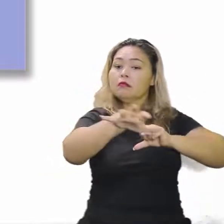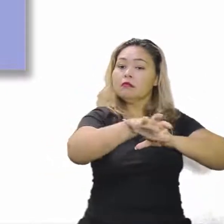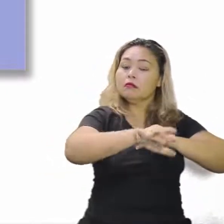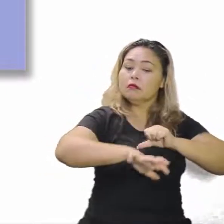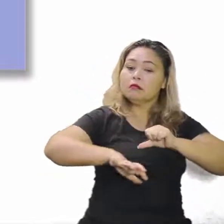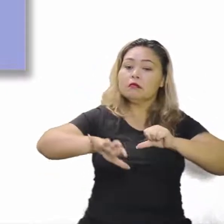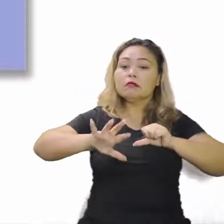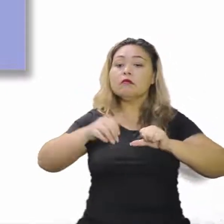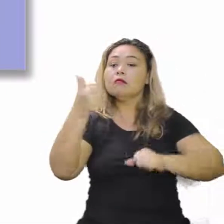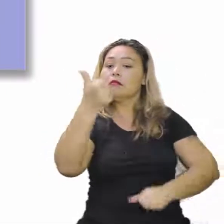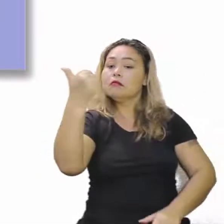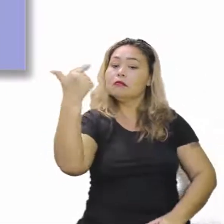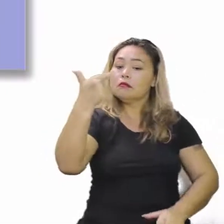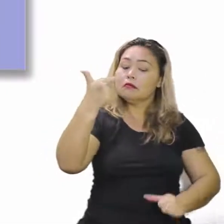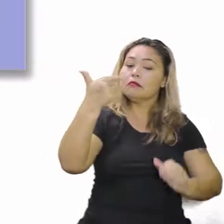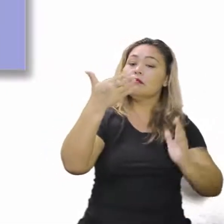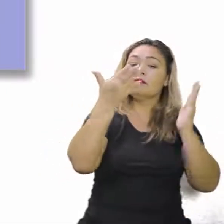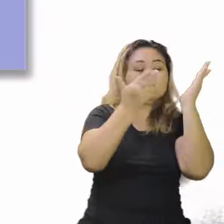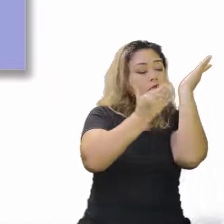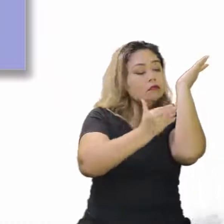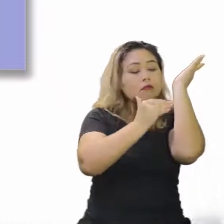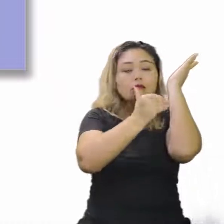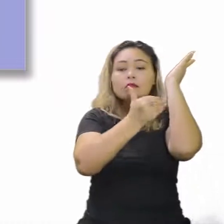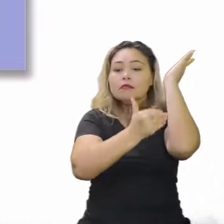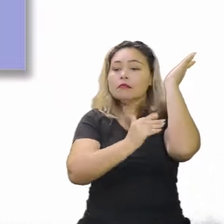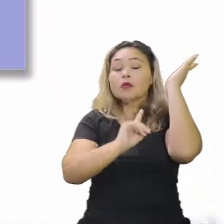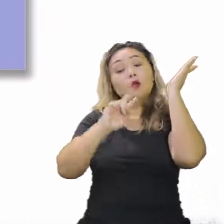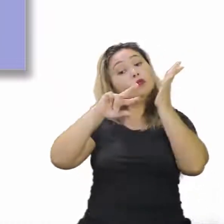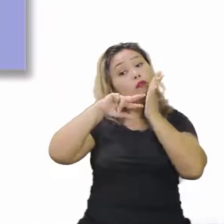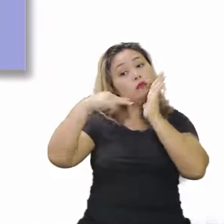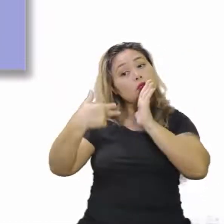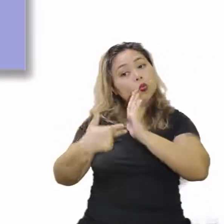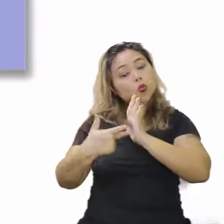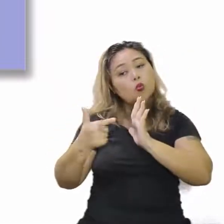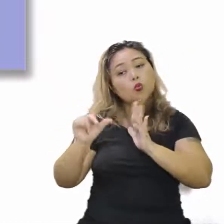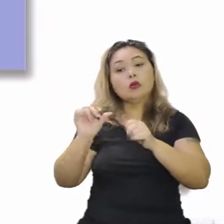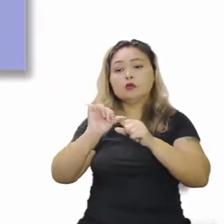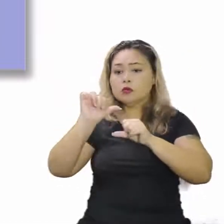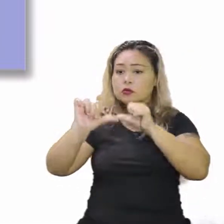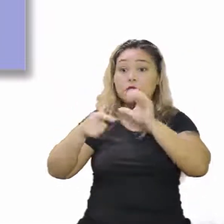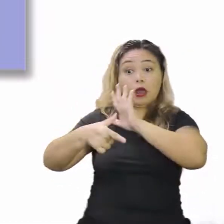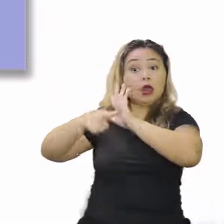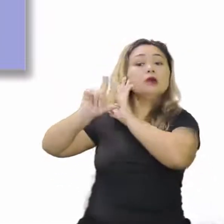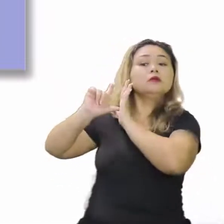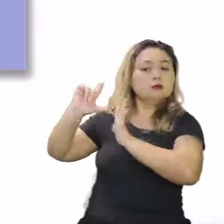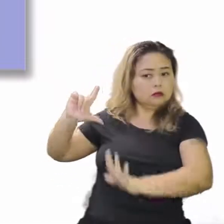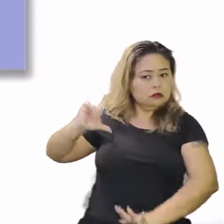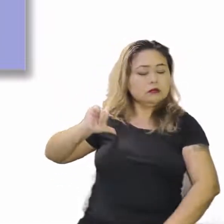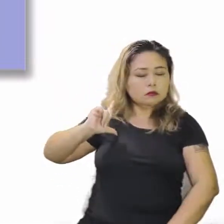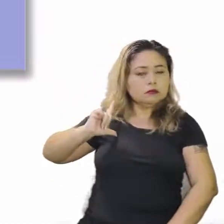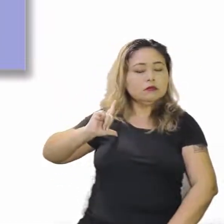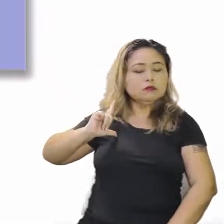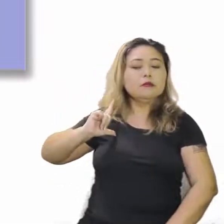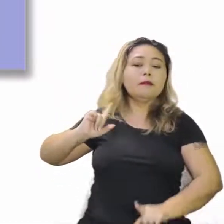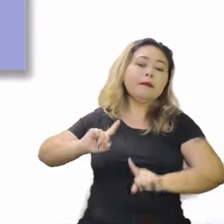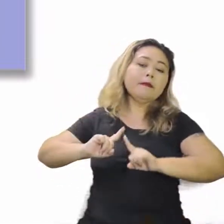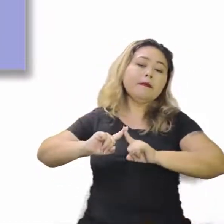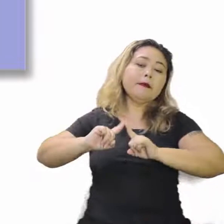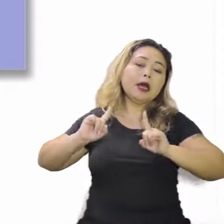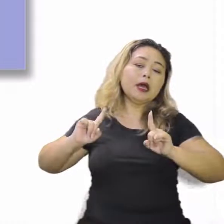com o primeiro ciclo da borracha. Isso não significa dizer que não teve mudanças antes, mas aí